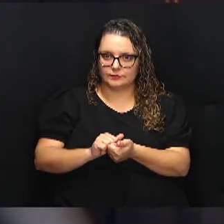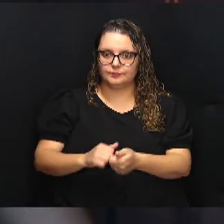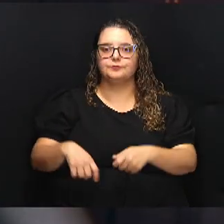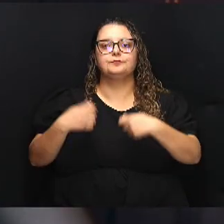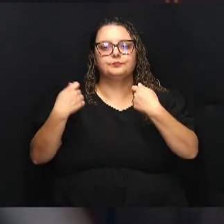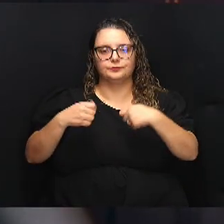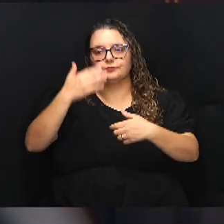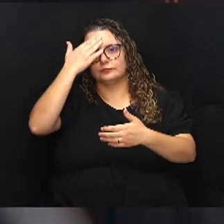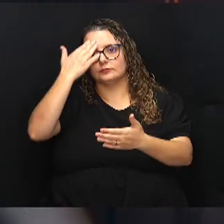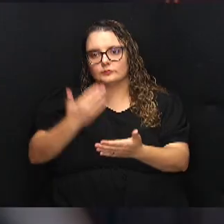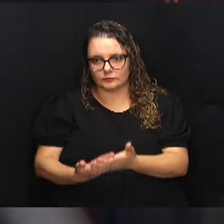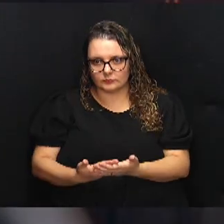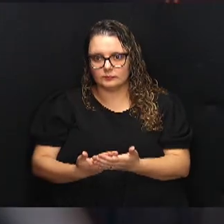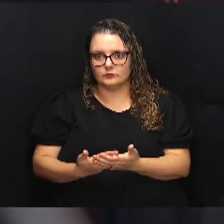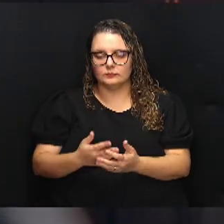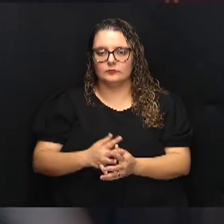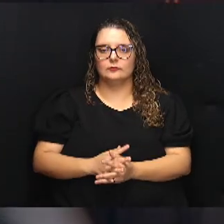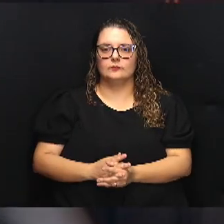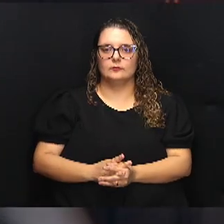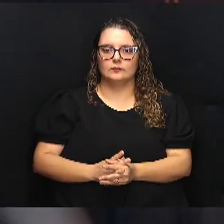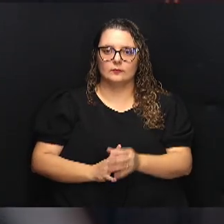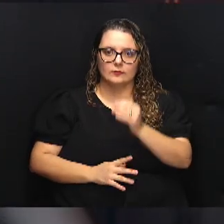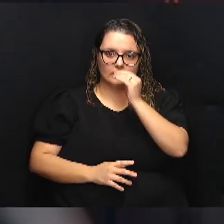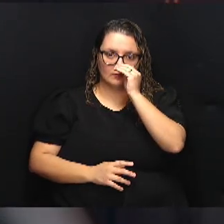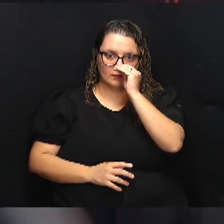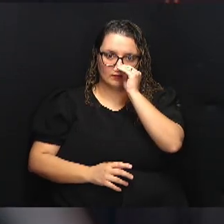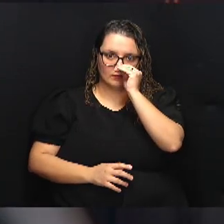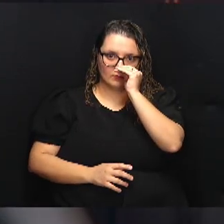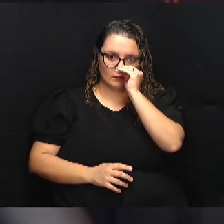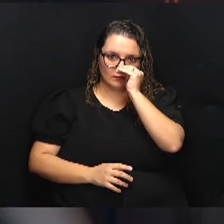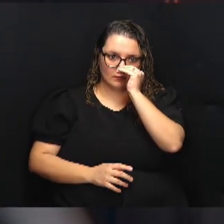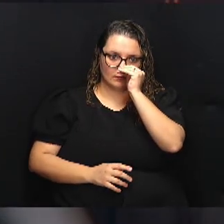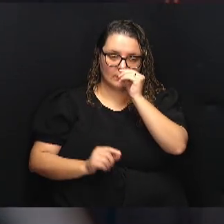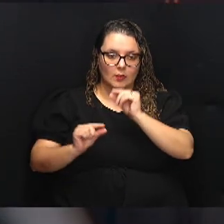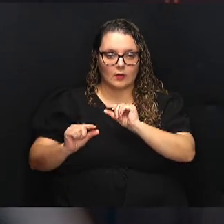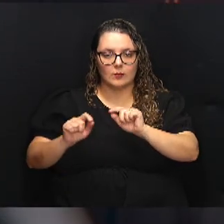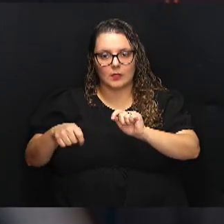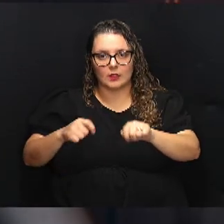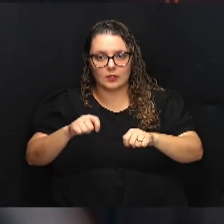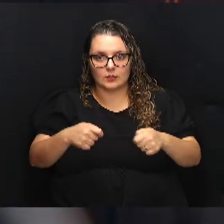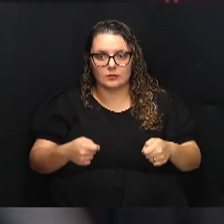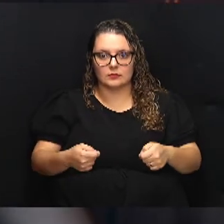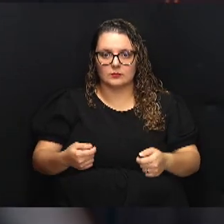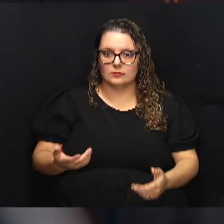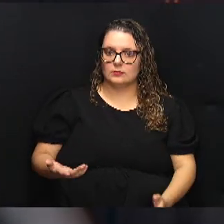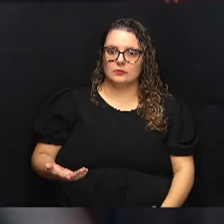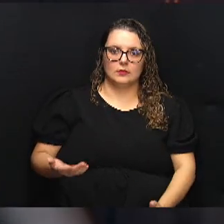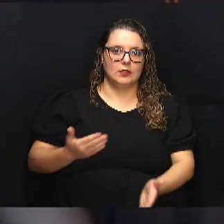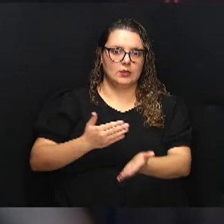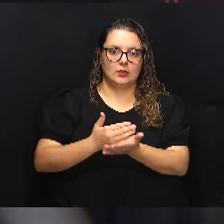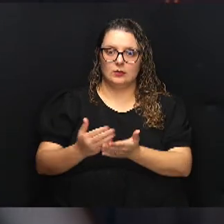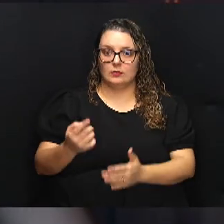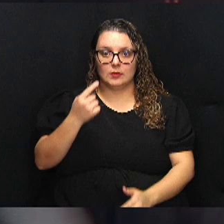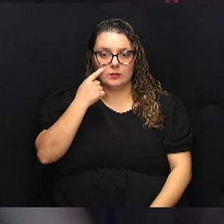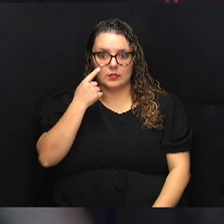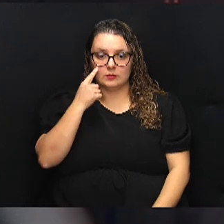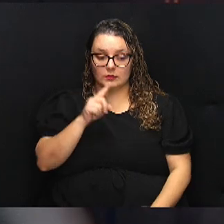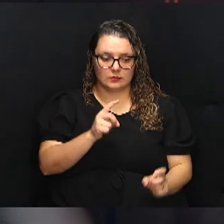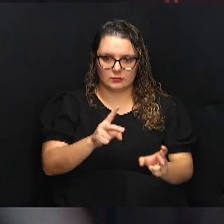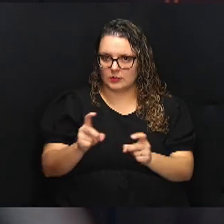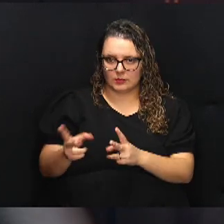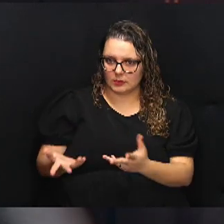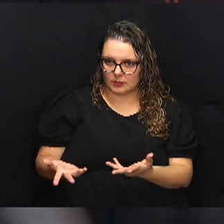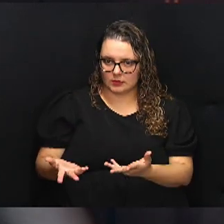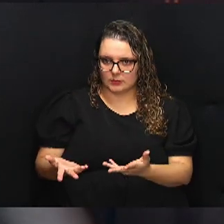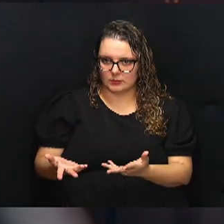precisa acreditar nele. Eh, Pequenos sinais, gente, você começa a ver que não está vendendo,